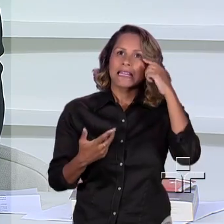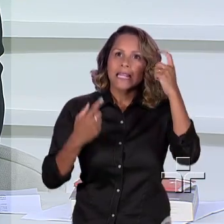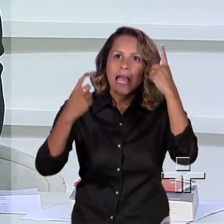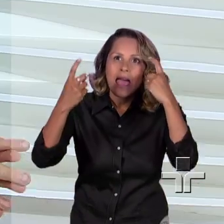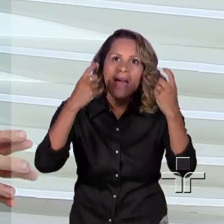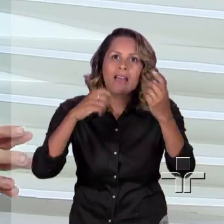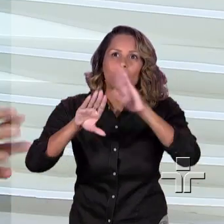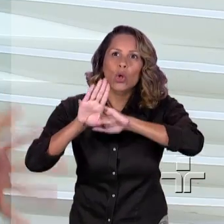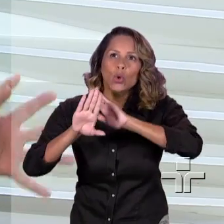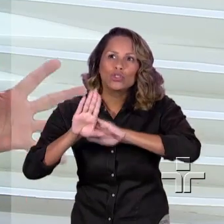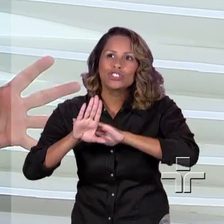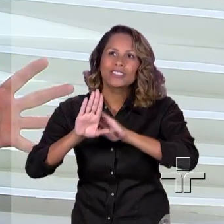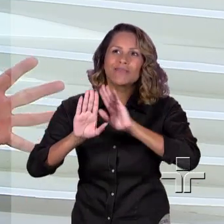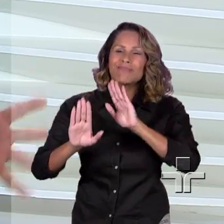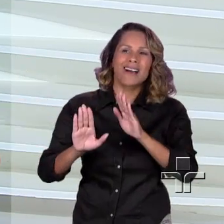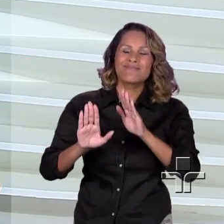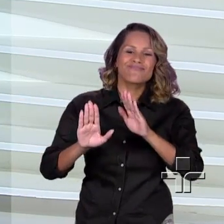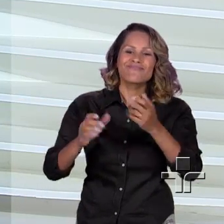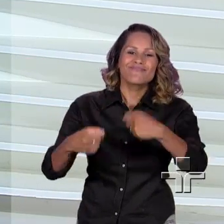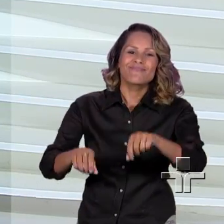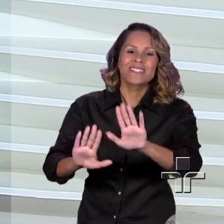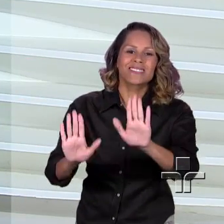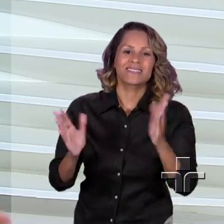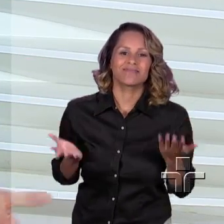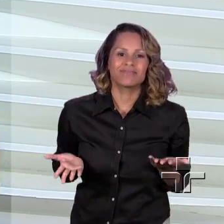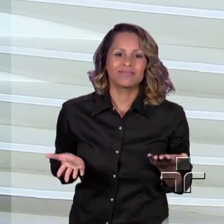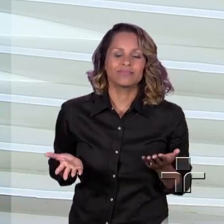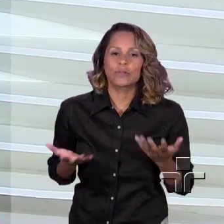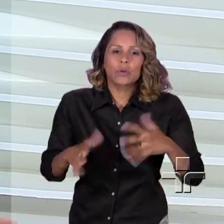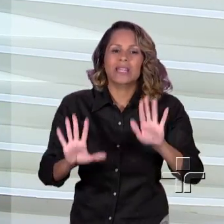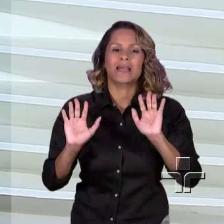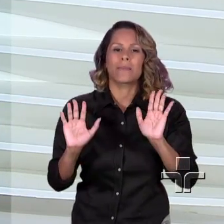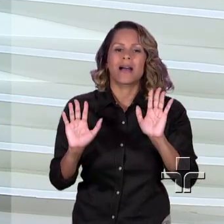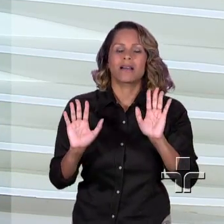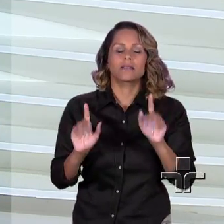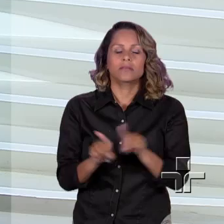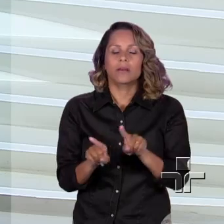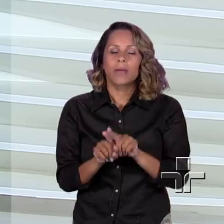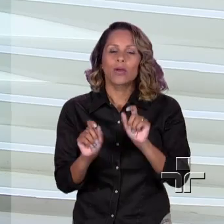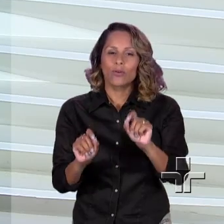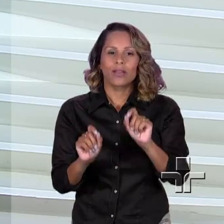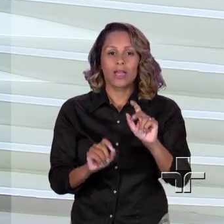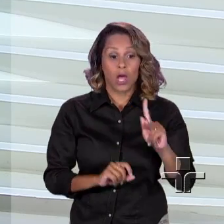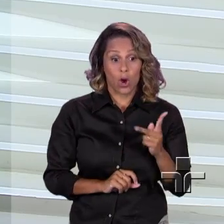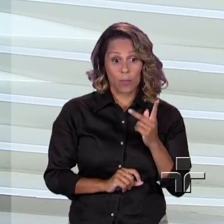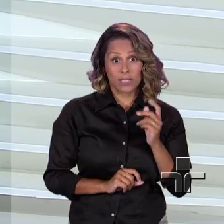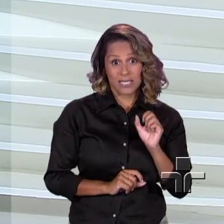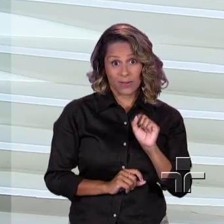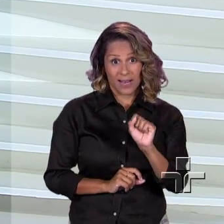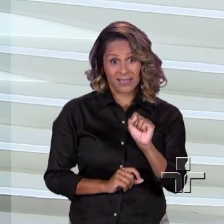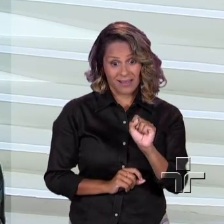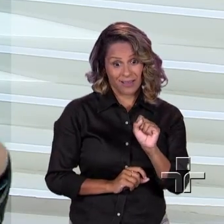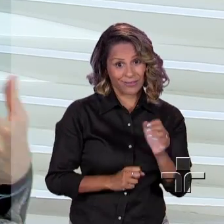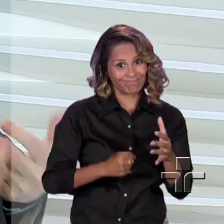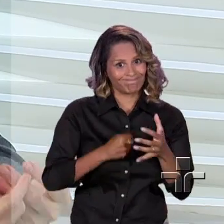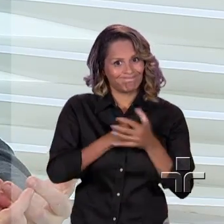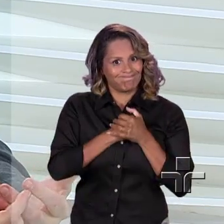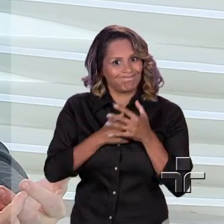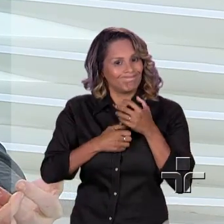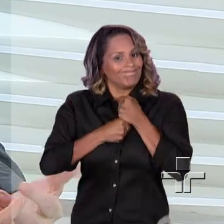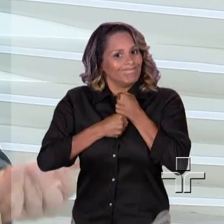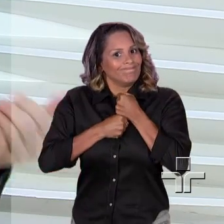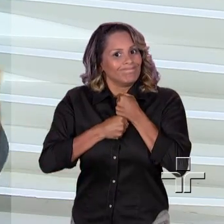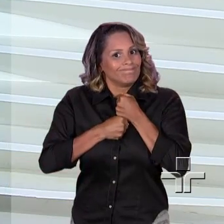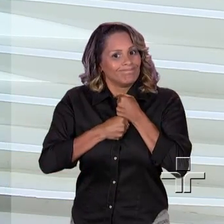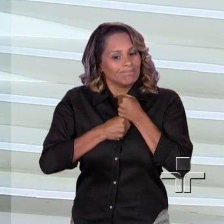tinha menos informação e não queria saber essa realidade. E também ele reprimia a sua homossexualidade durante esse período. Então, para cobrar